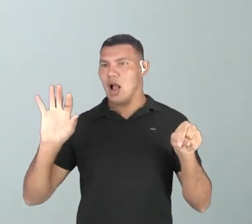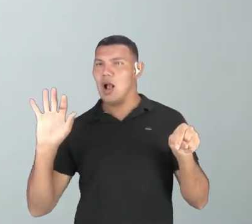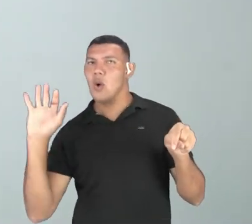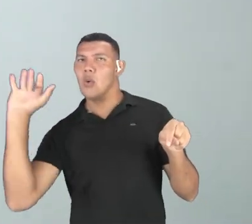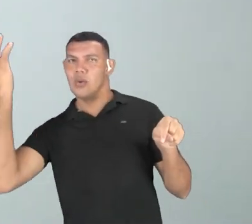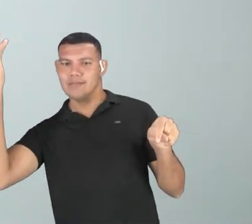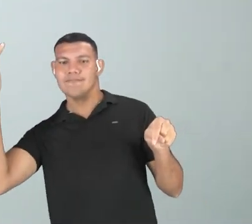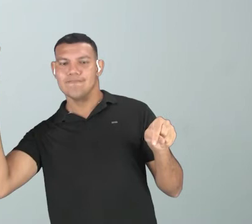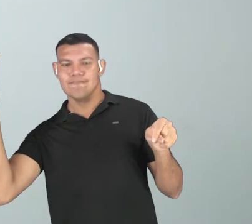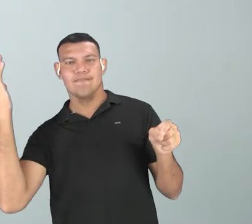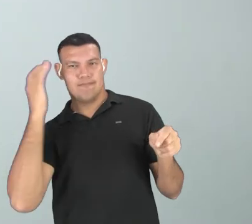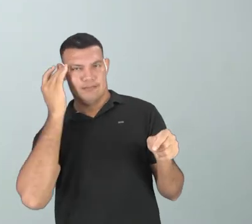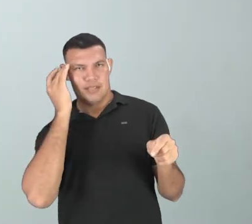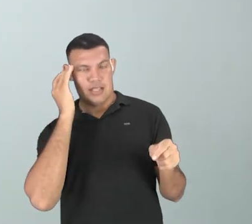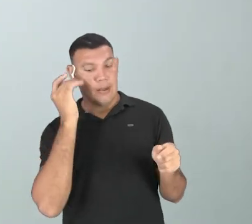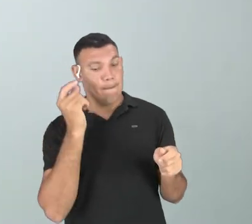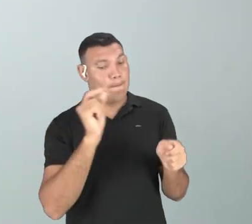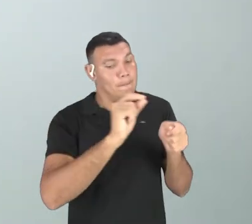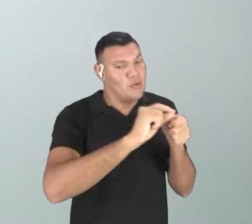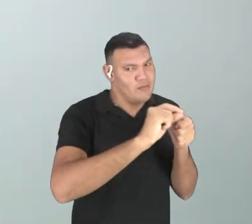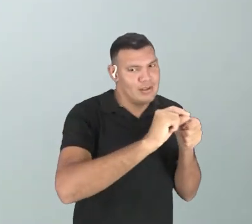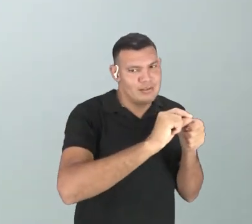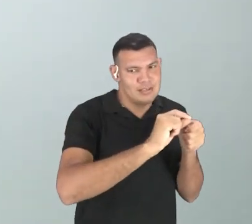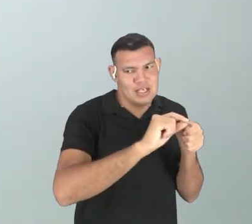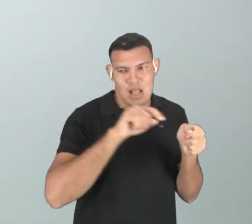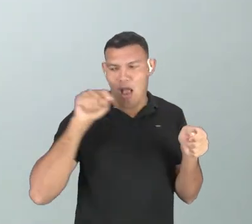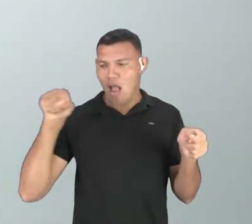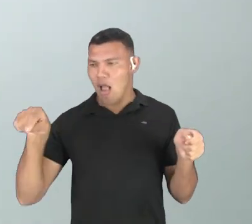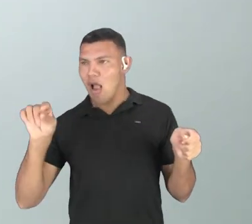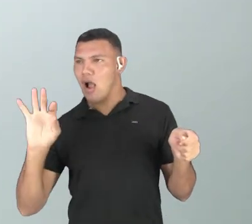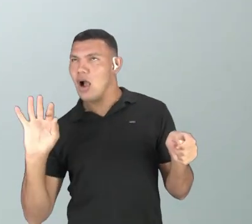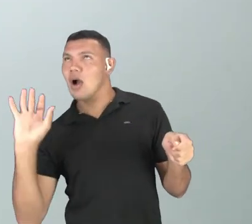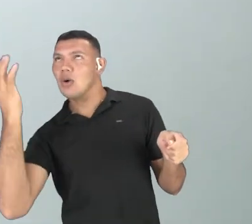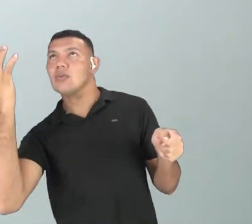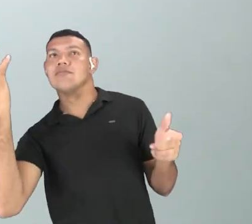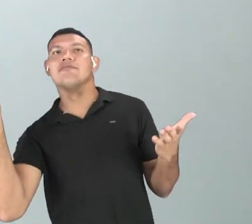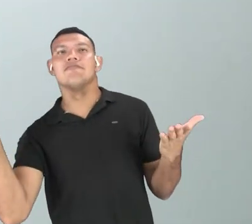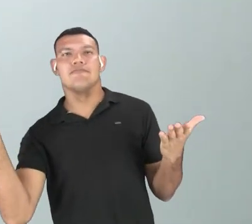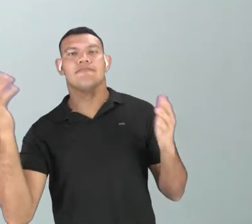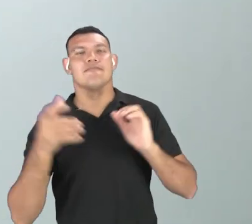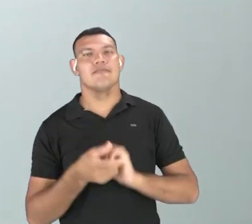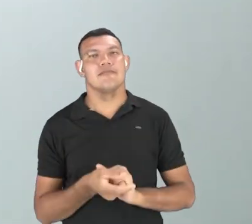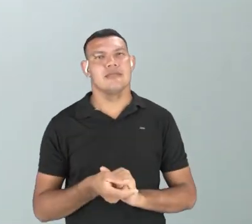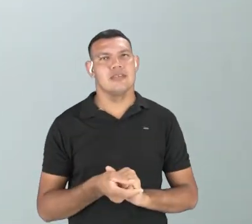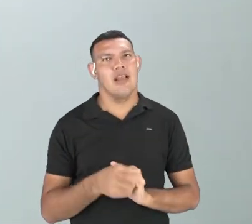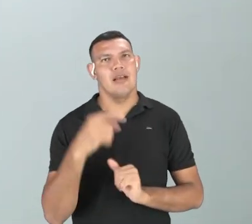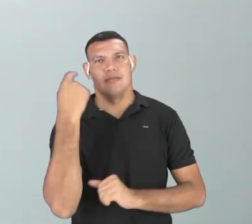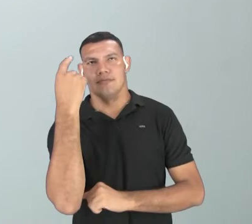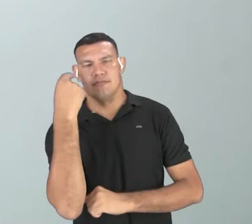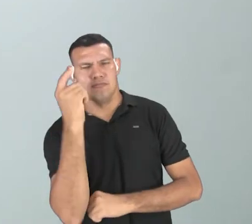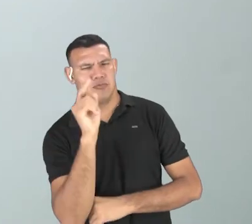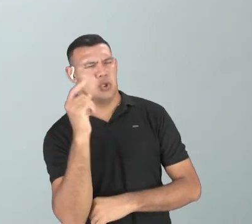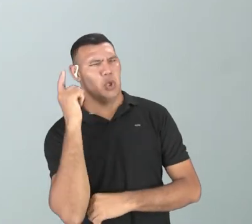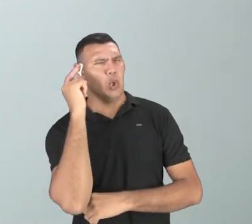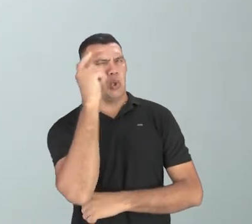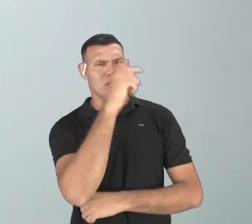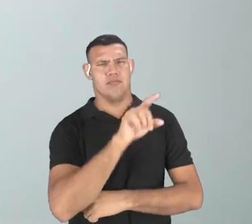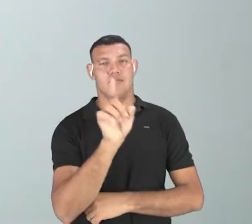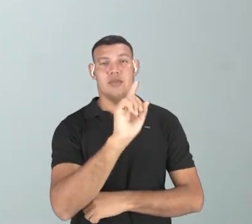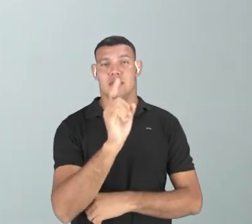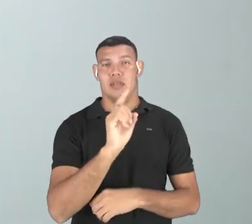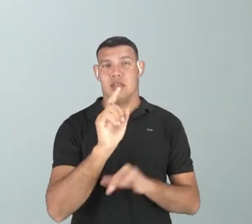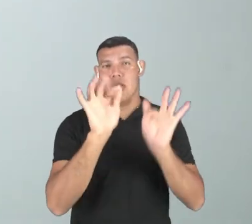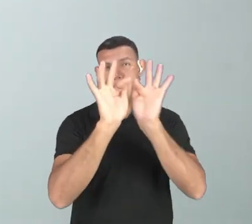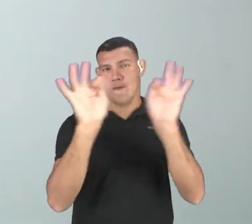Viram, pessoal? O condicional simples em espanhol não é nada difícil. Você só precisa observar a frase